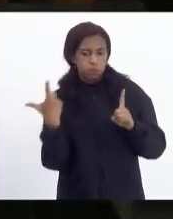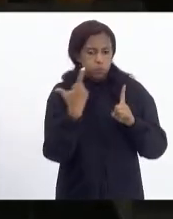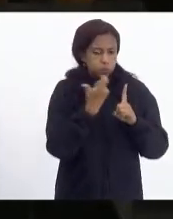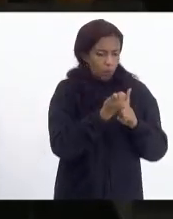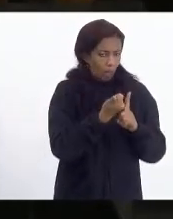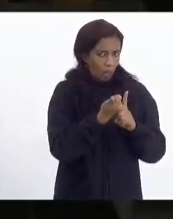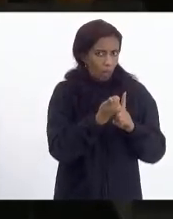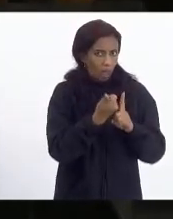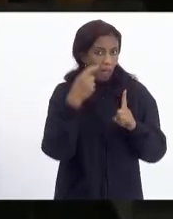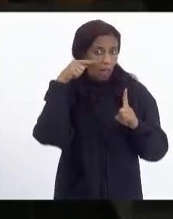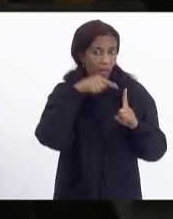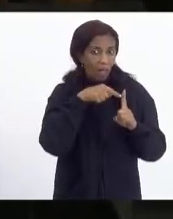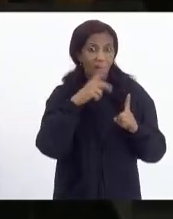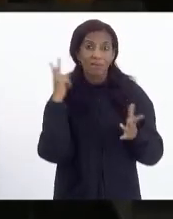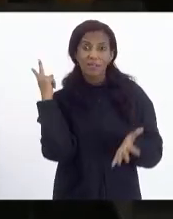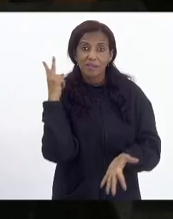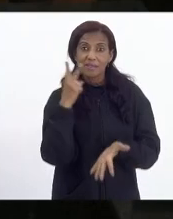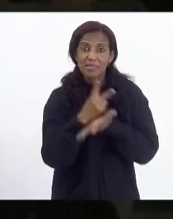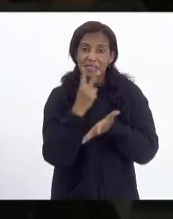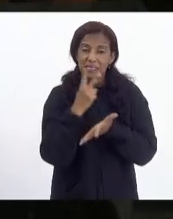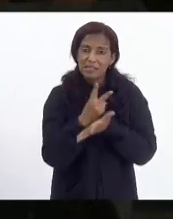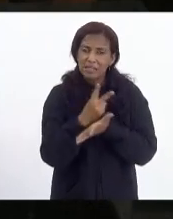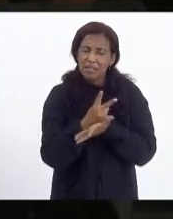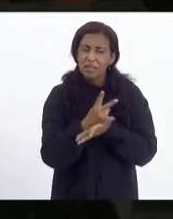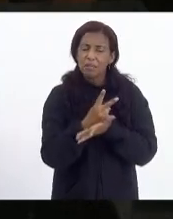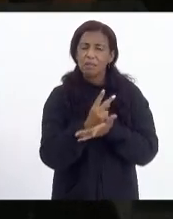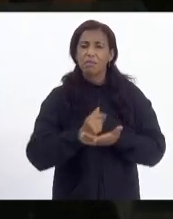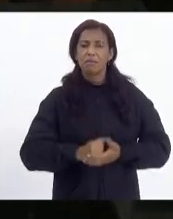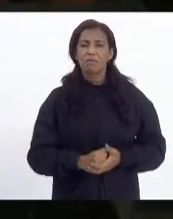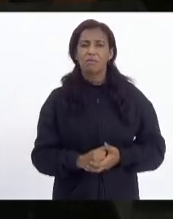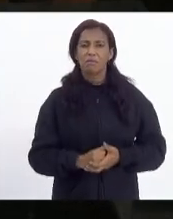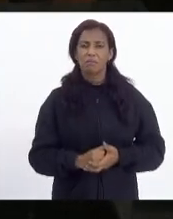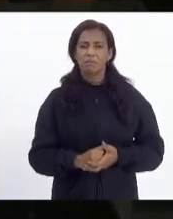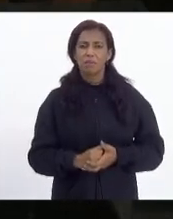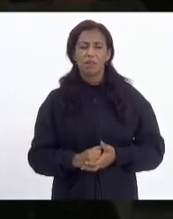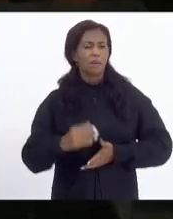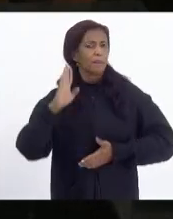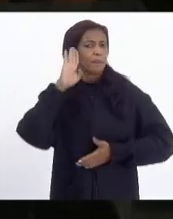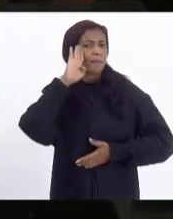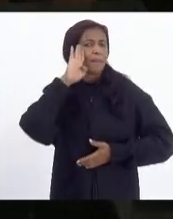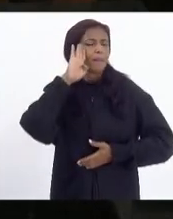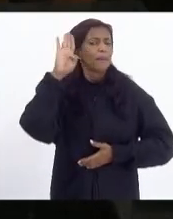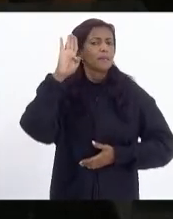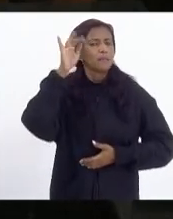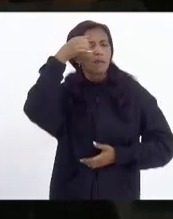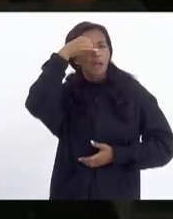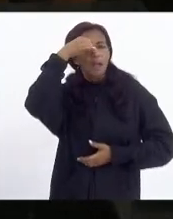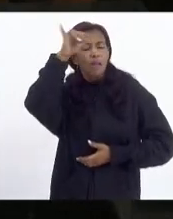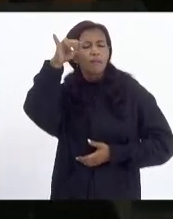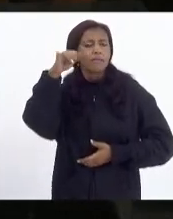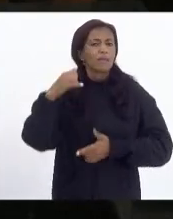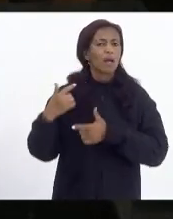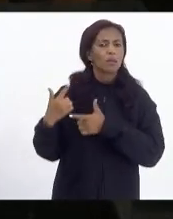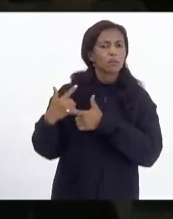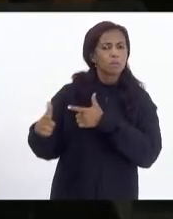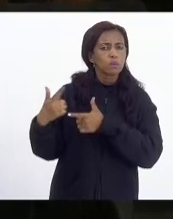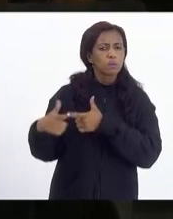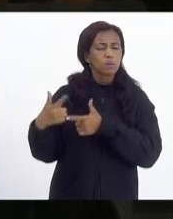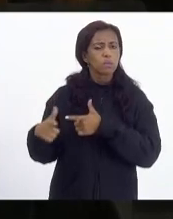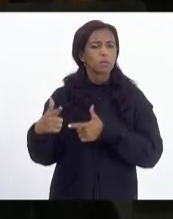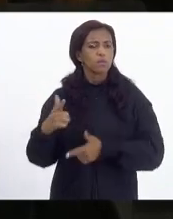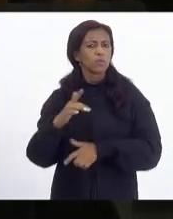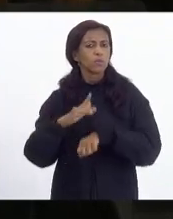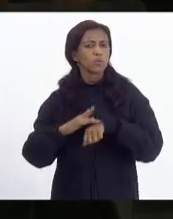será e sempre o foi mitigadora das grandes endemias pandemias